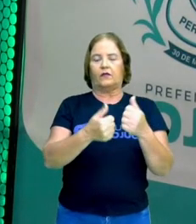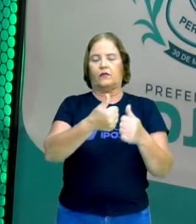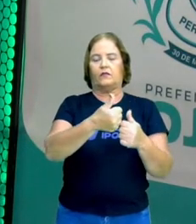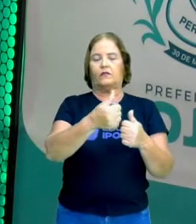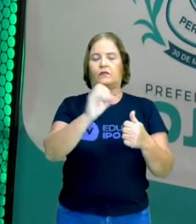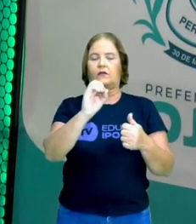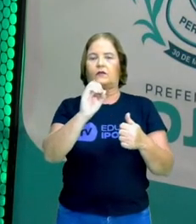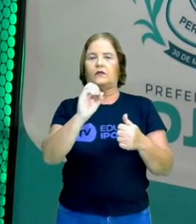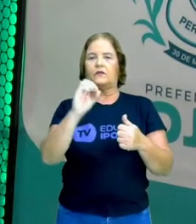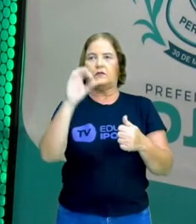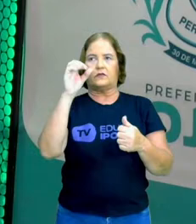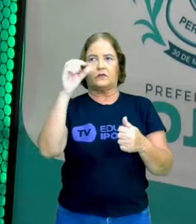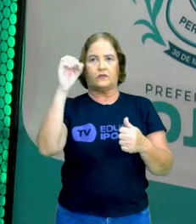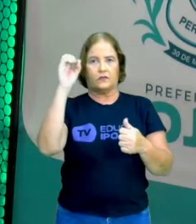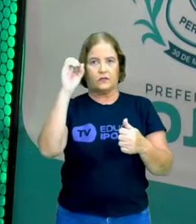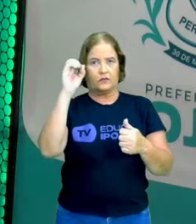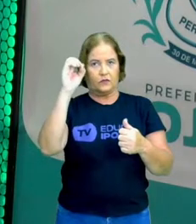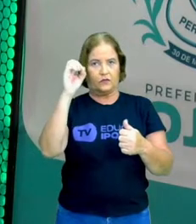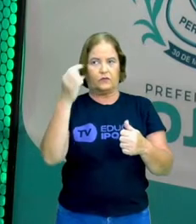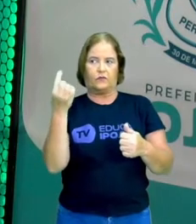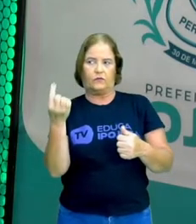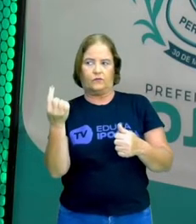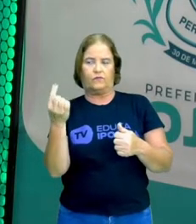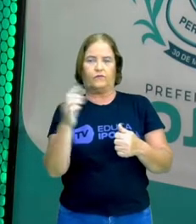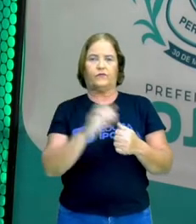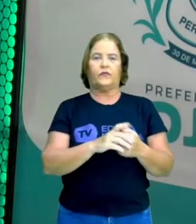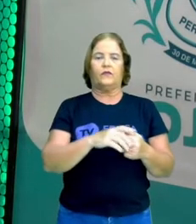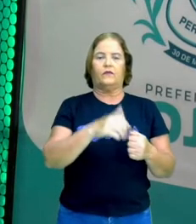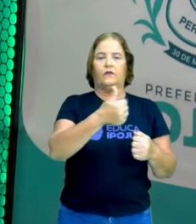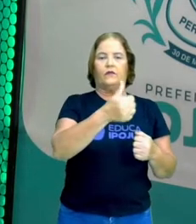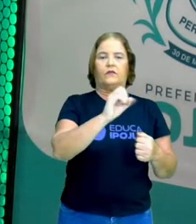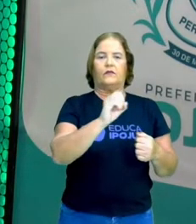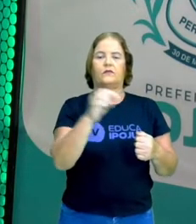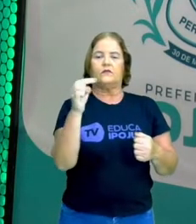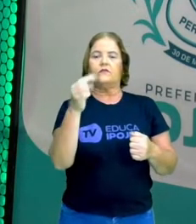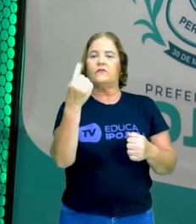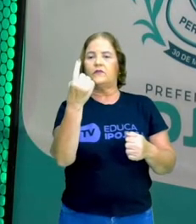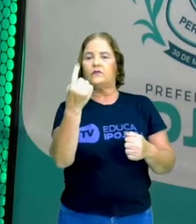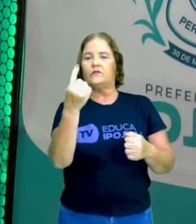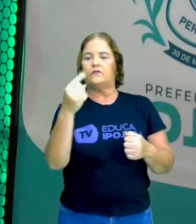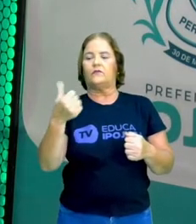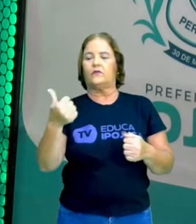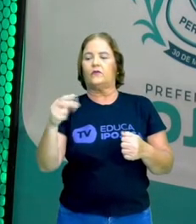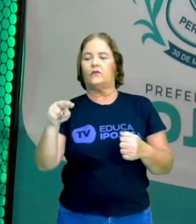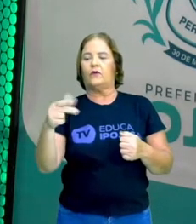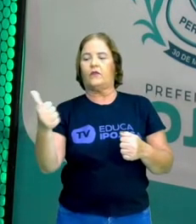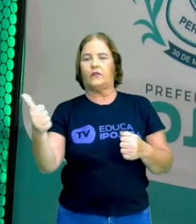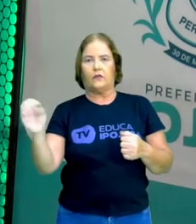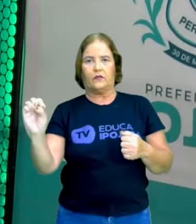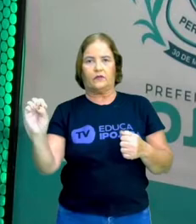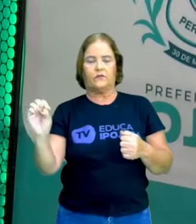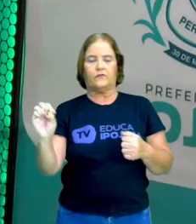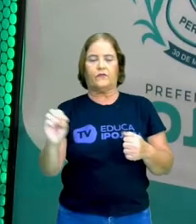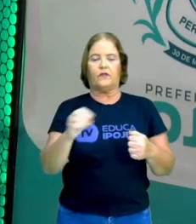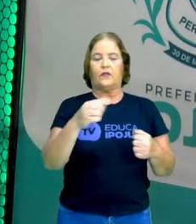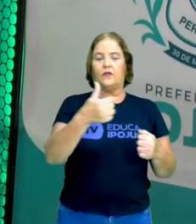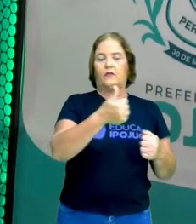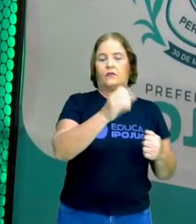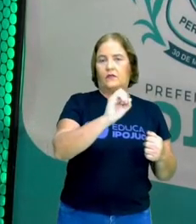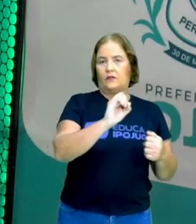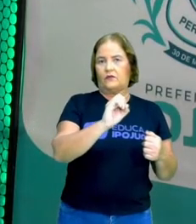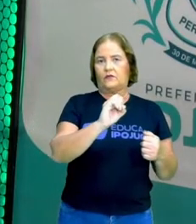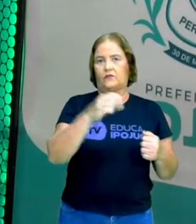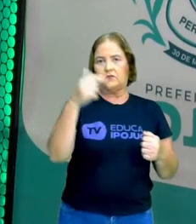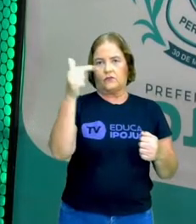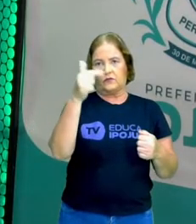1. 10 elevado a 1, 10. 10 elevado ao quadrado, 100. 10